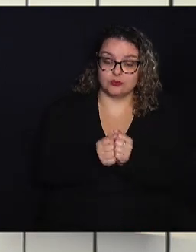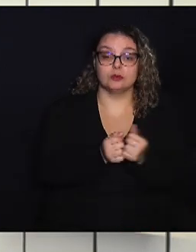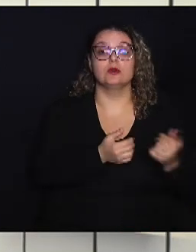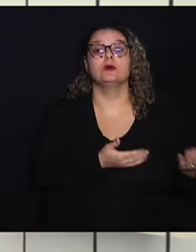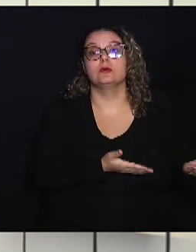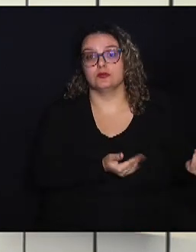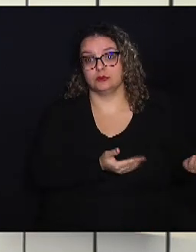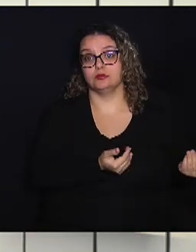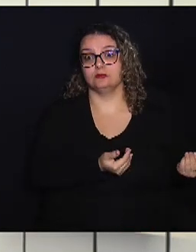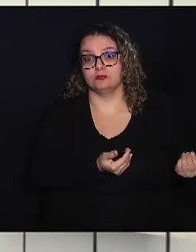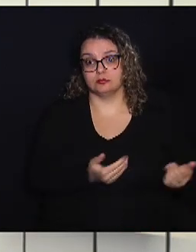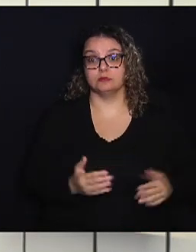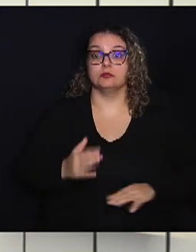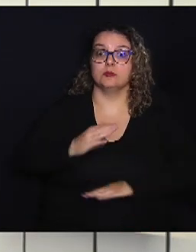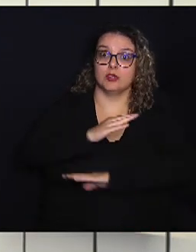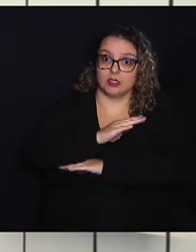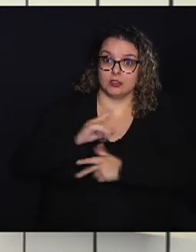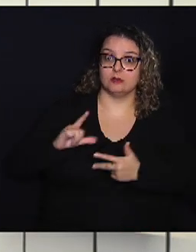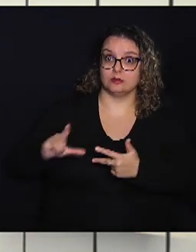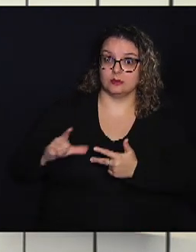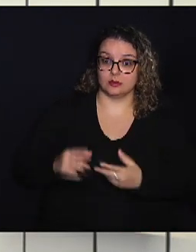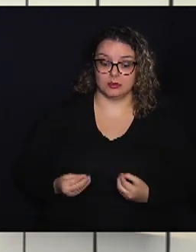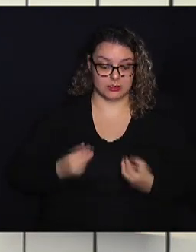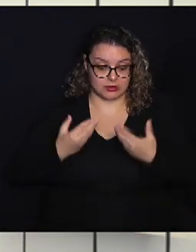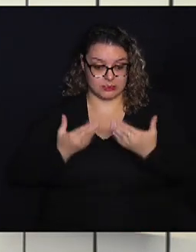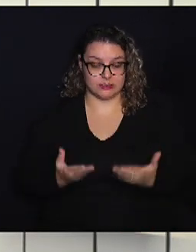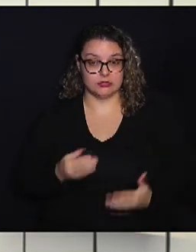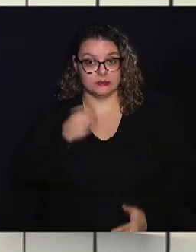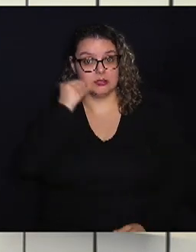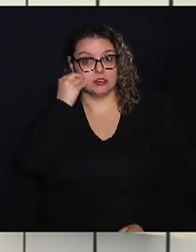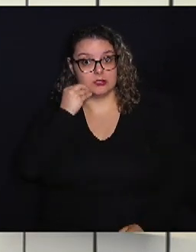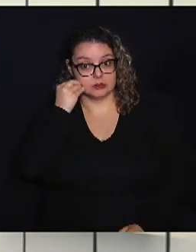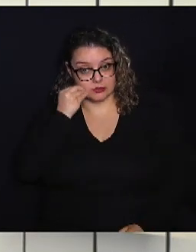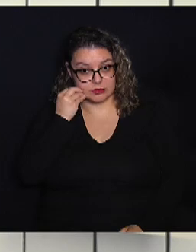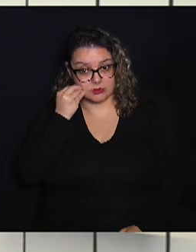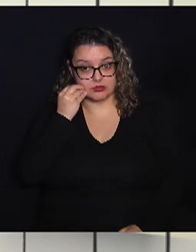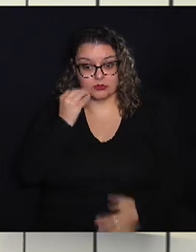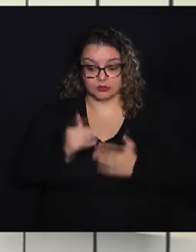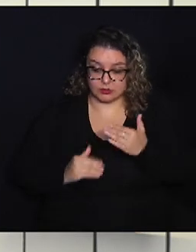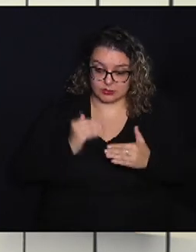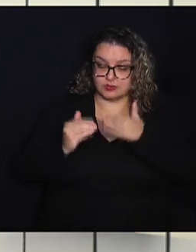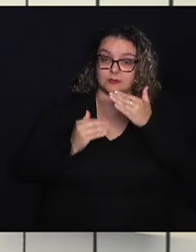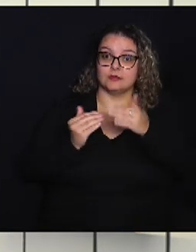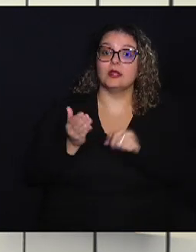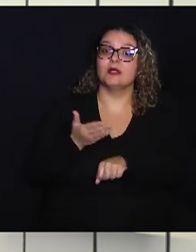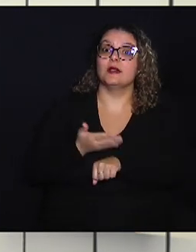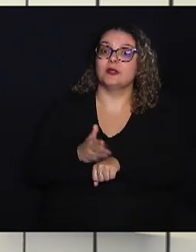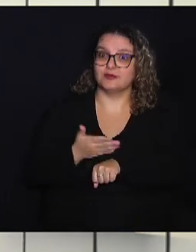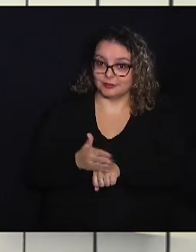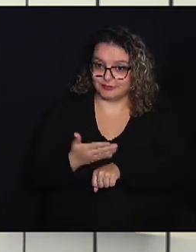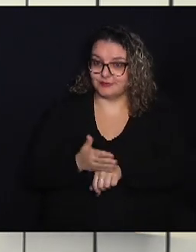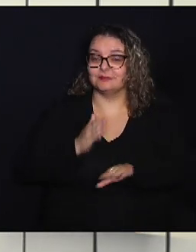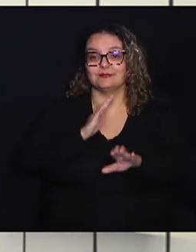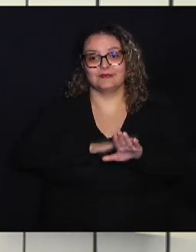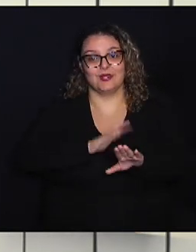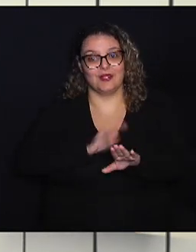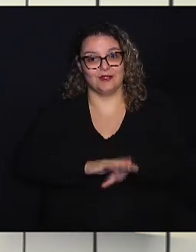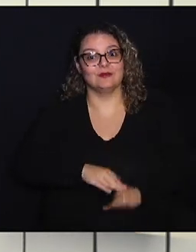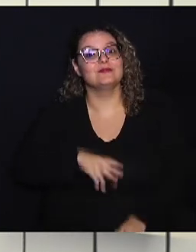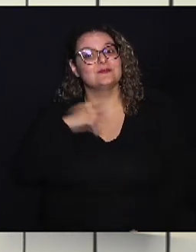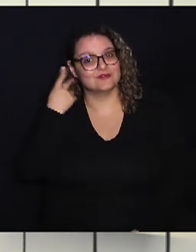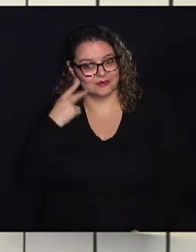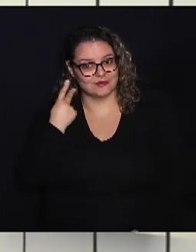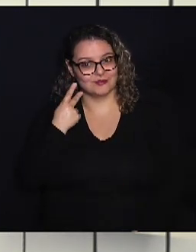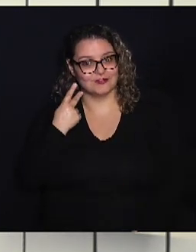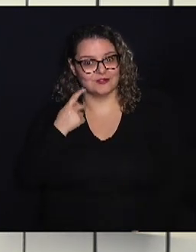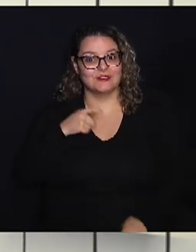jovens da Casa de Leis e proporcionar a experiência de desempenhar na prática a função de um vereador.